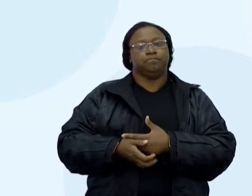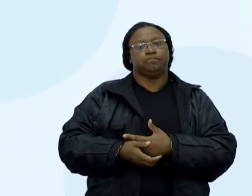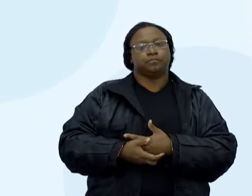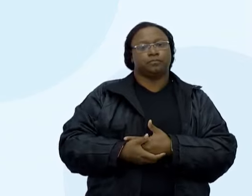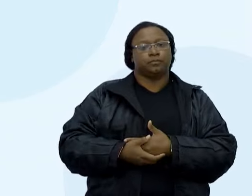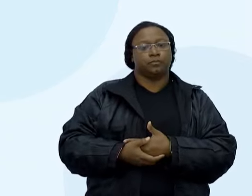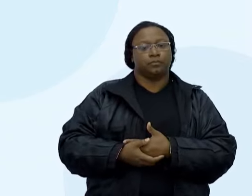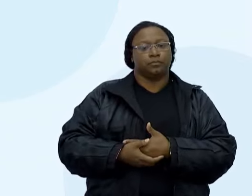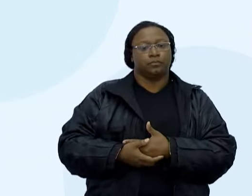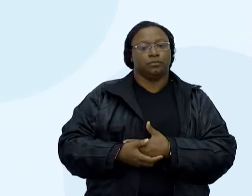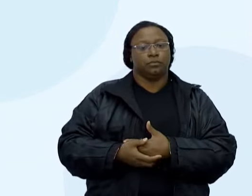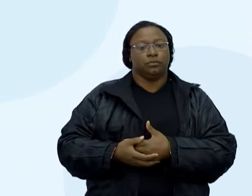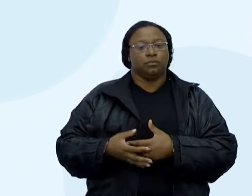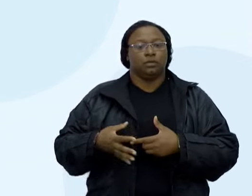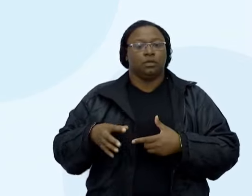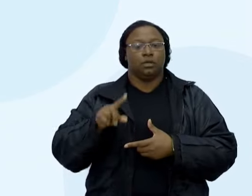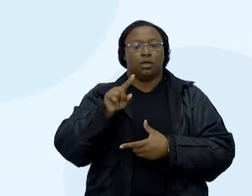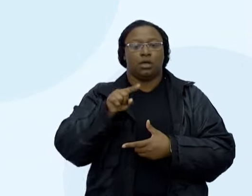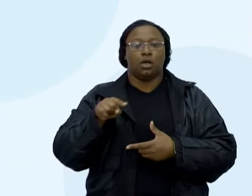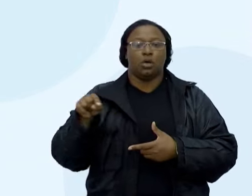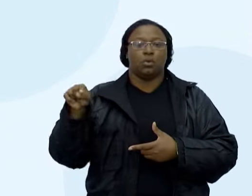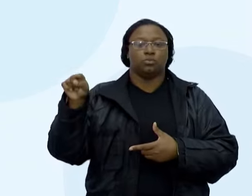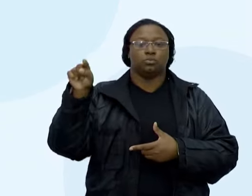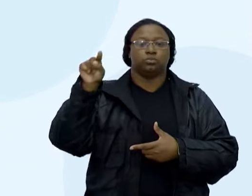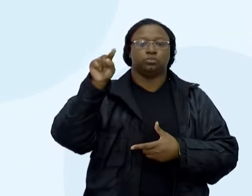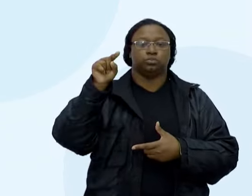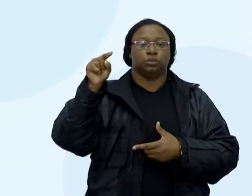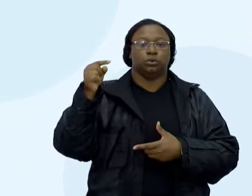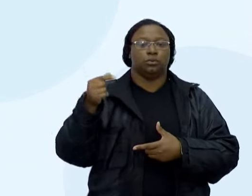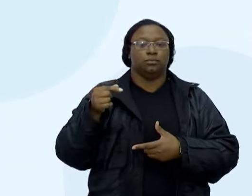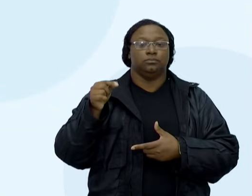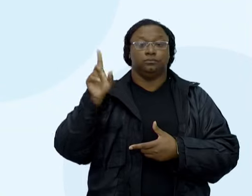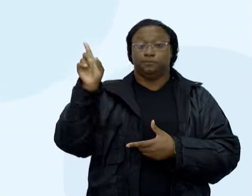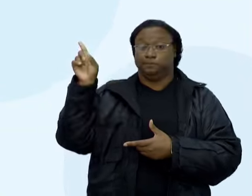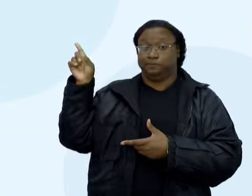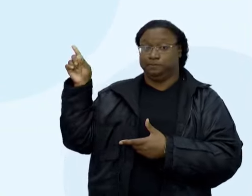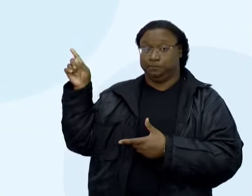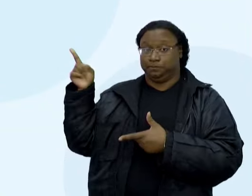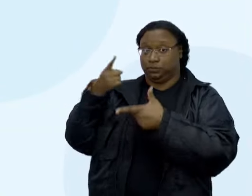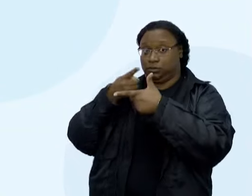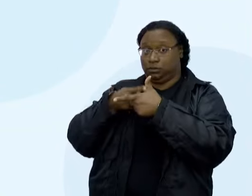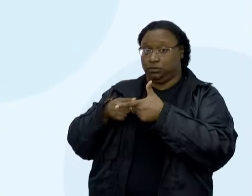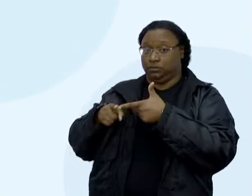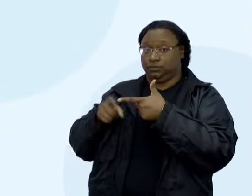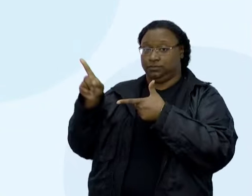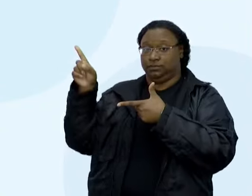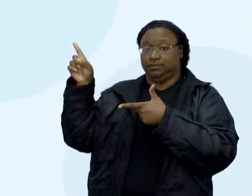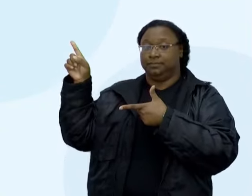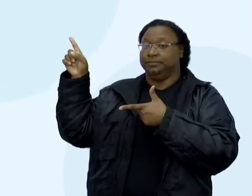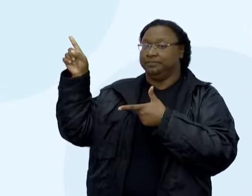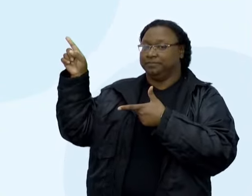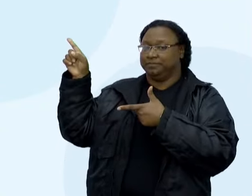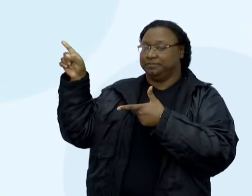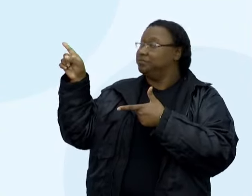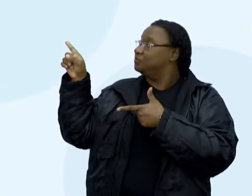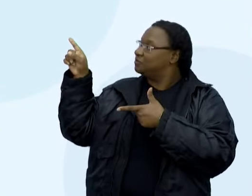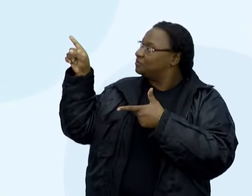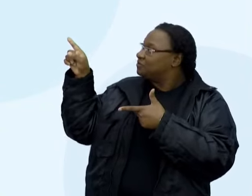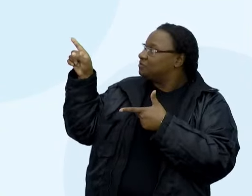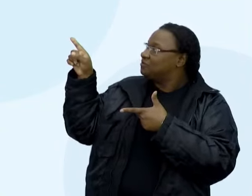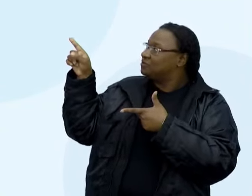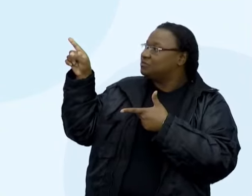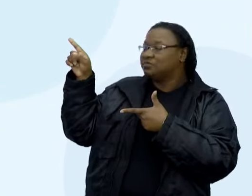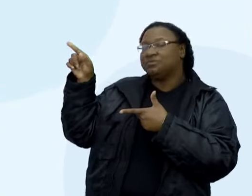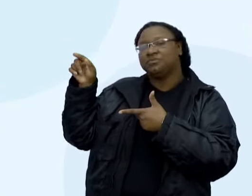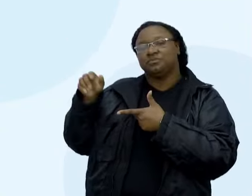dividirmos essa quantidade aqui, que é o de fluxo total, ó a colher de chá do Magno já, ó, que está aqui,